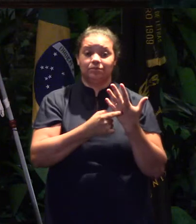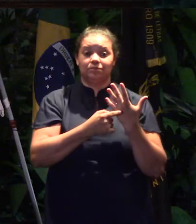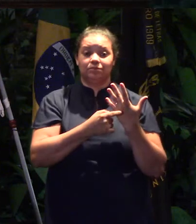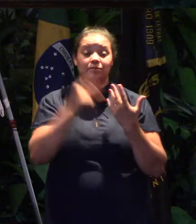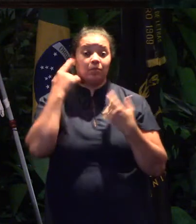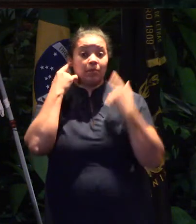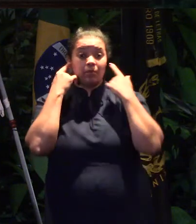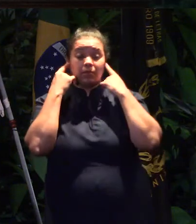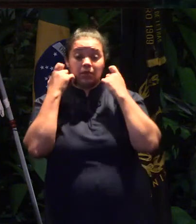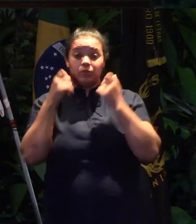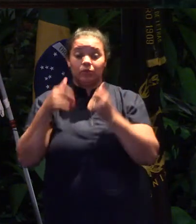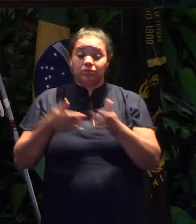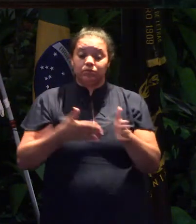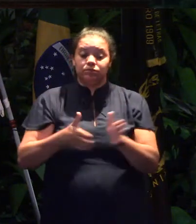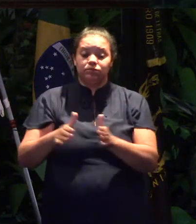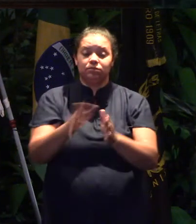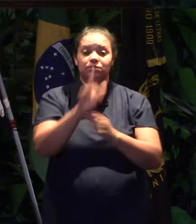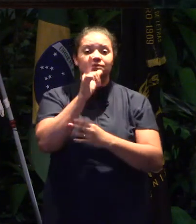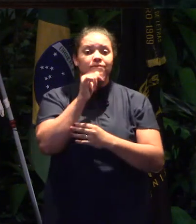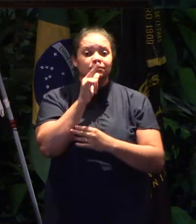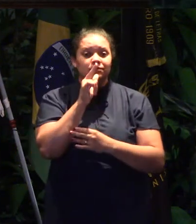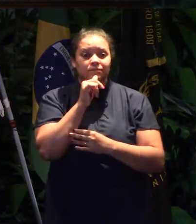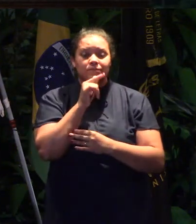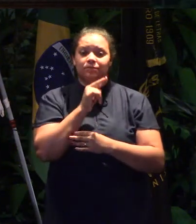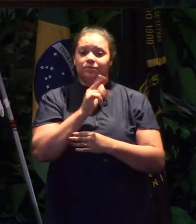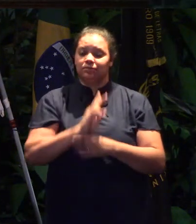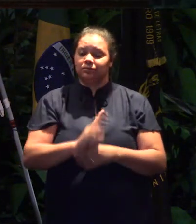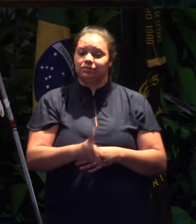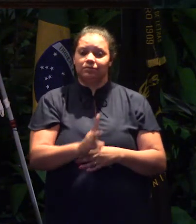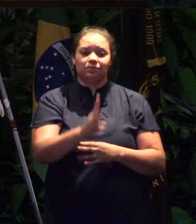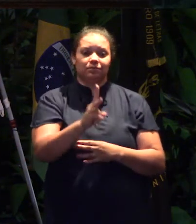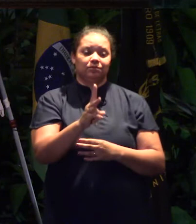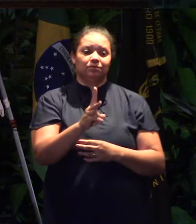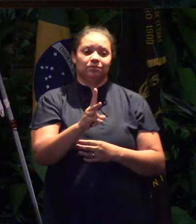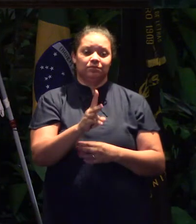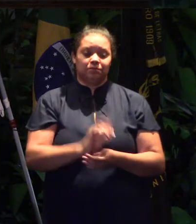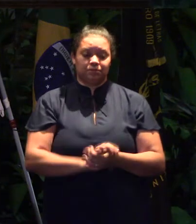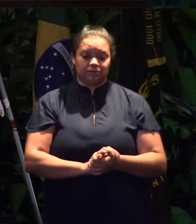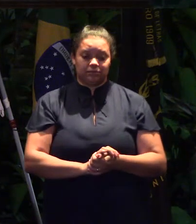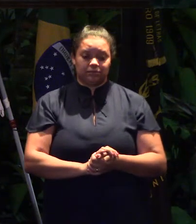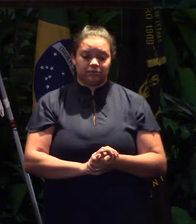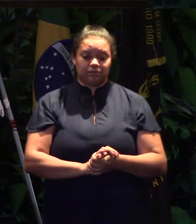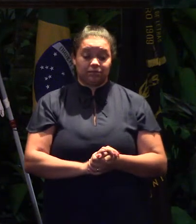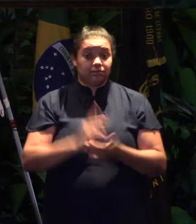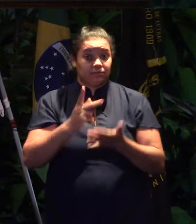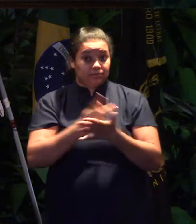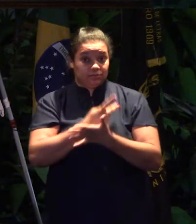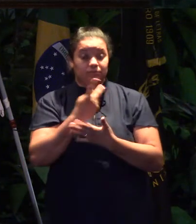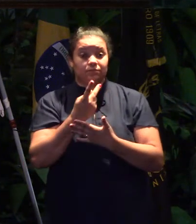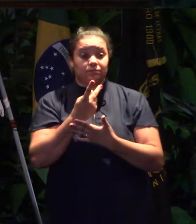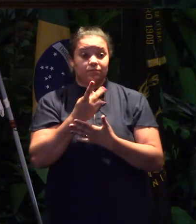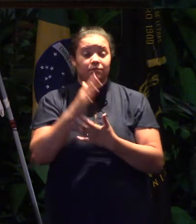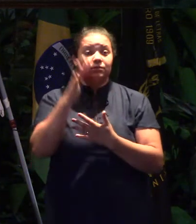que corre sem cessar, simbolizando o permanente vir a ser de tudo. Daquela vez, no entanto, seus